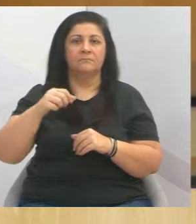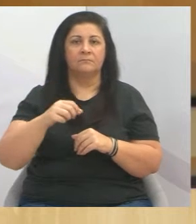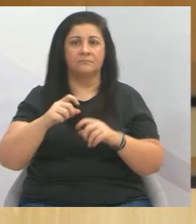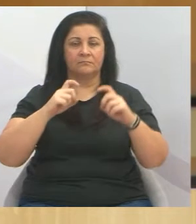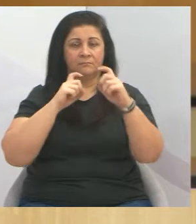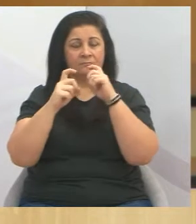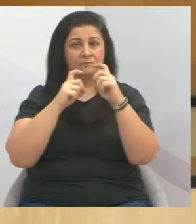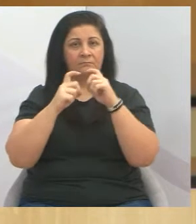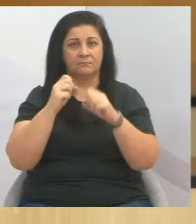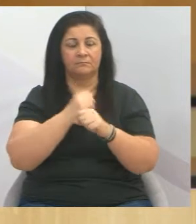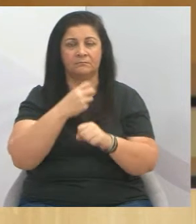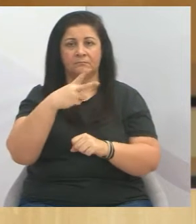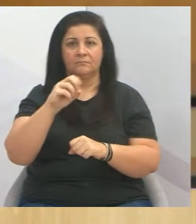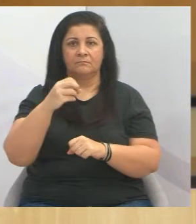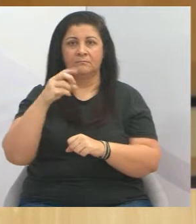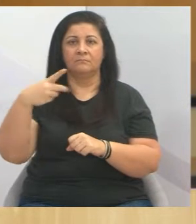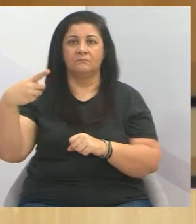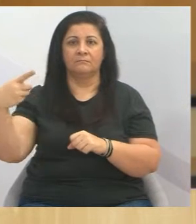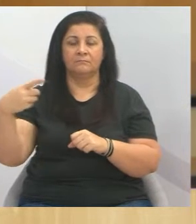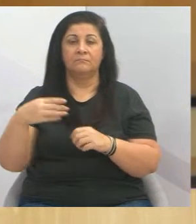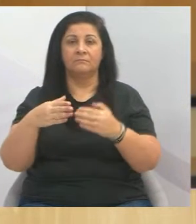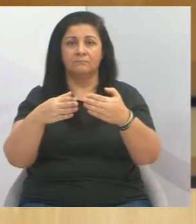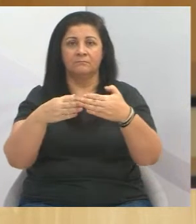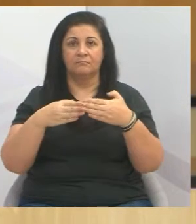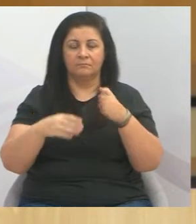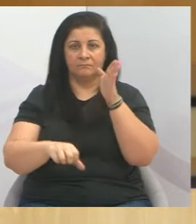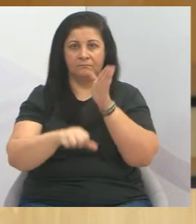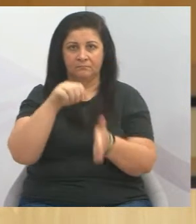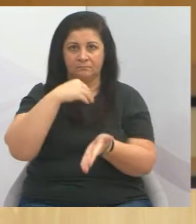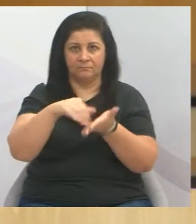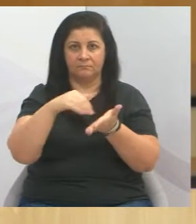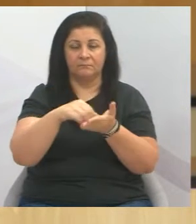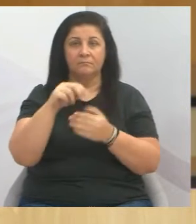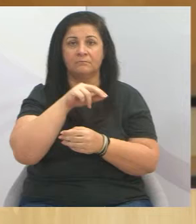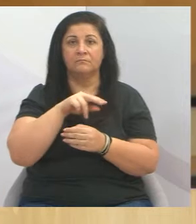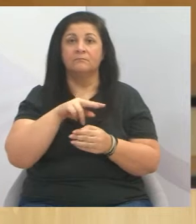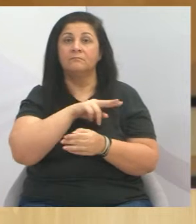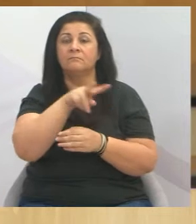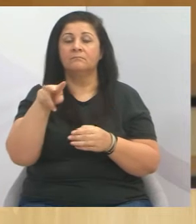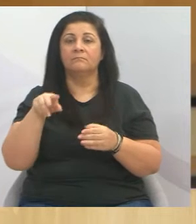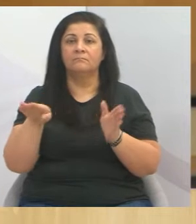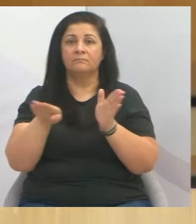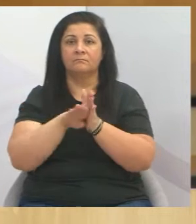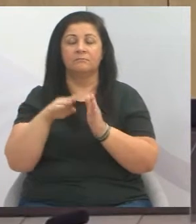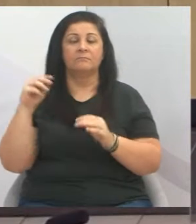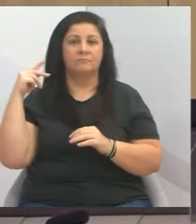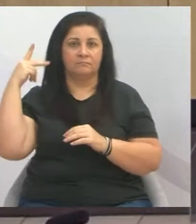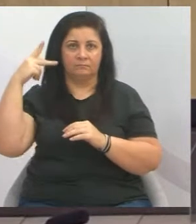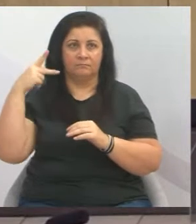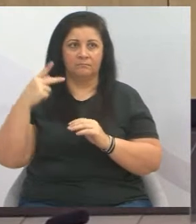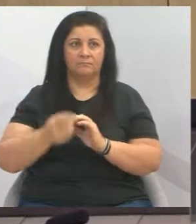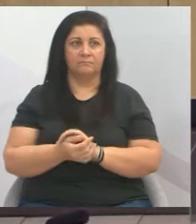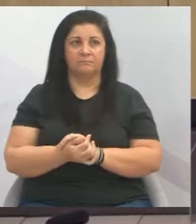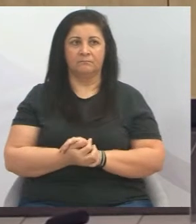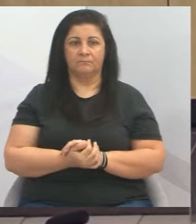do ano 2021 solicita ao primeiro-secretário que faça a verificação de presença